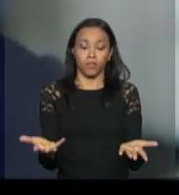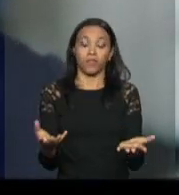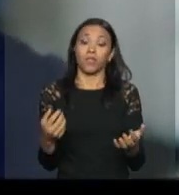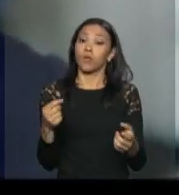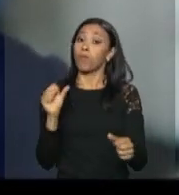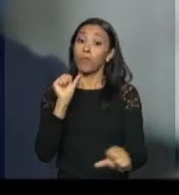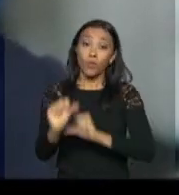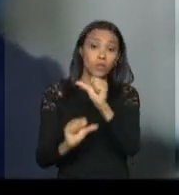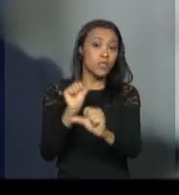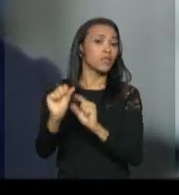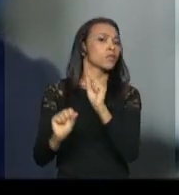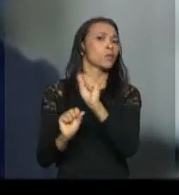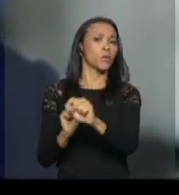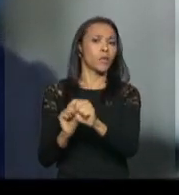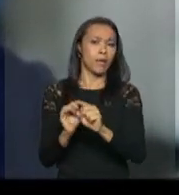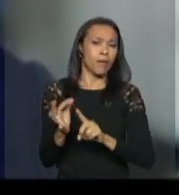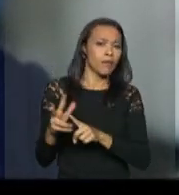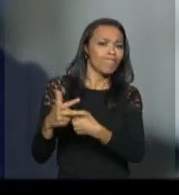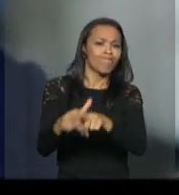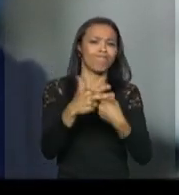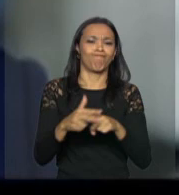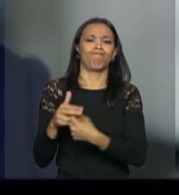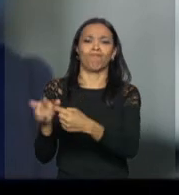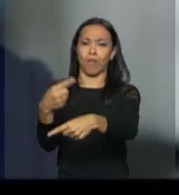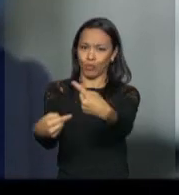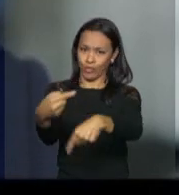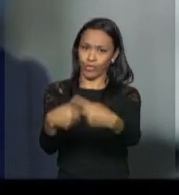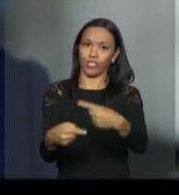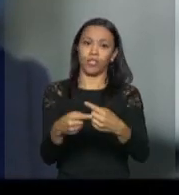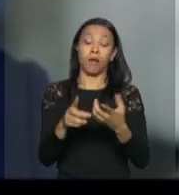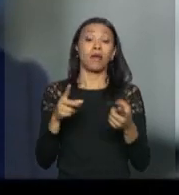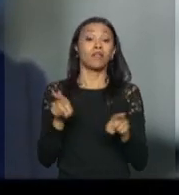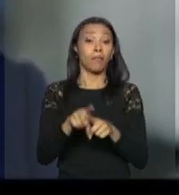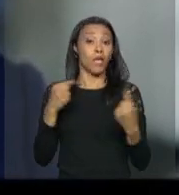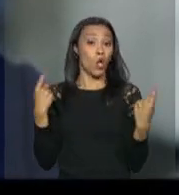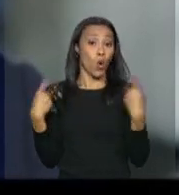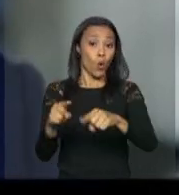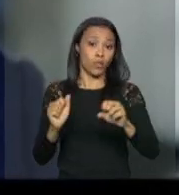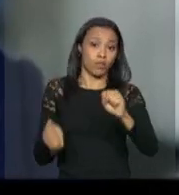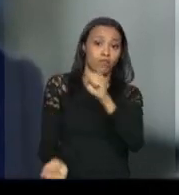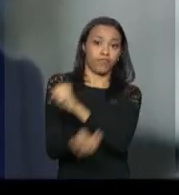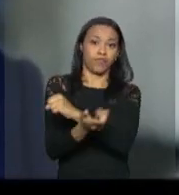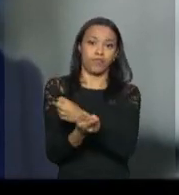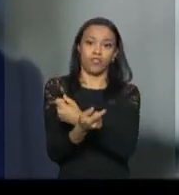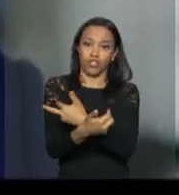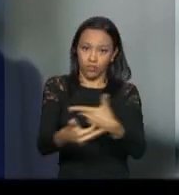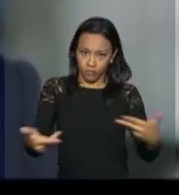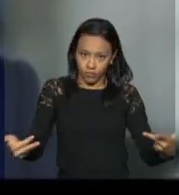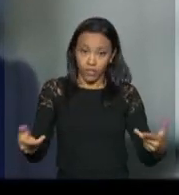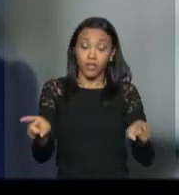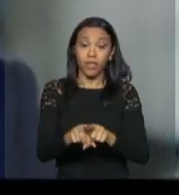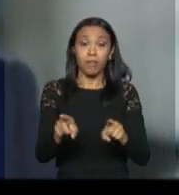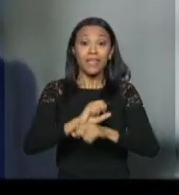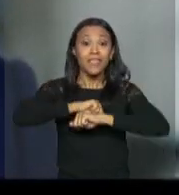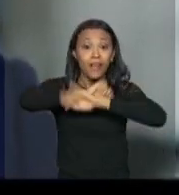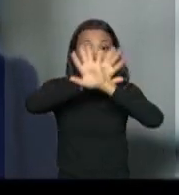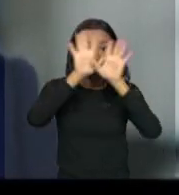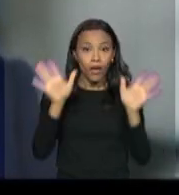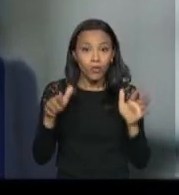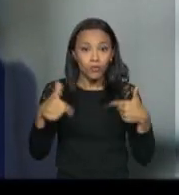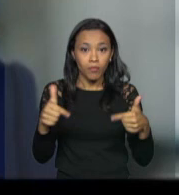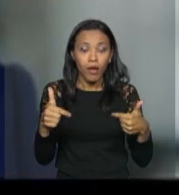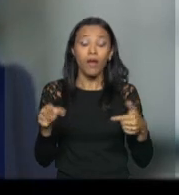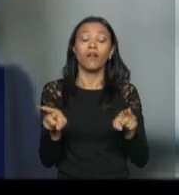reformas para aperfeiçoar a política, para combater a corrupção, para aumentar a transparência,